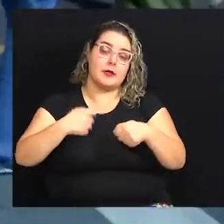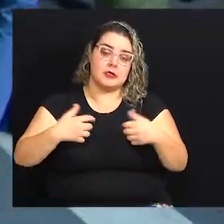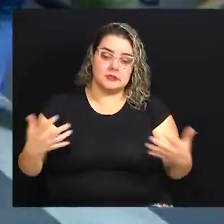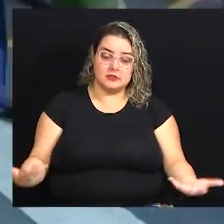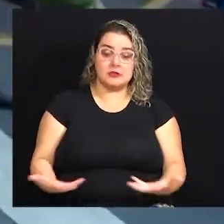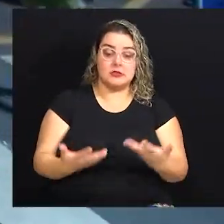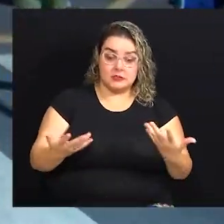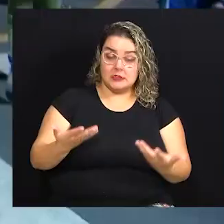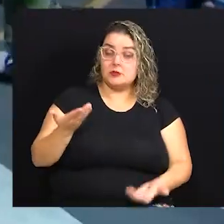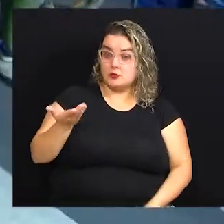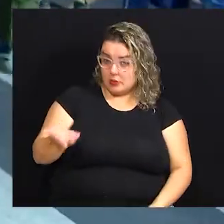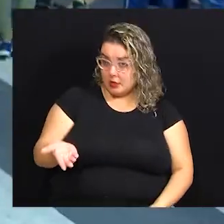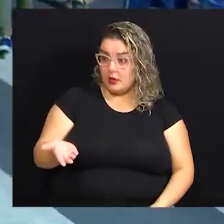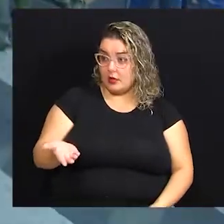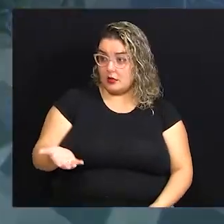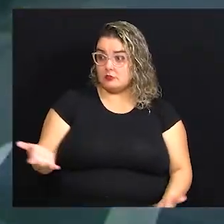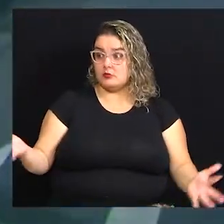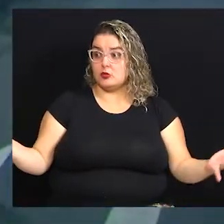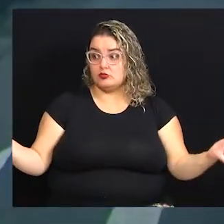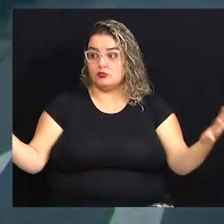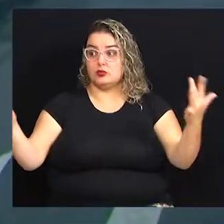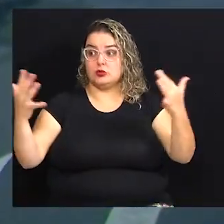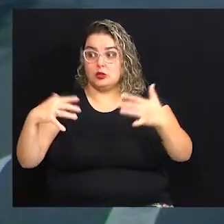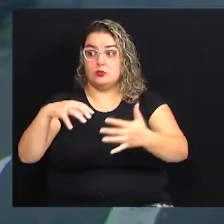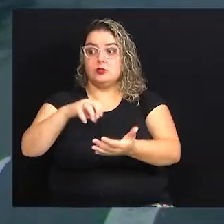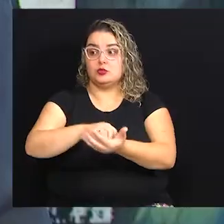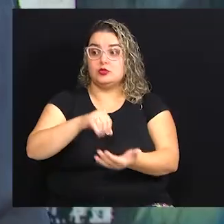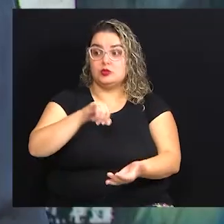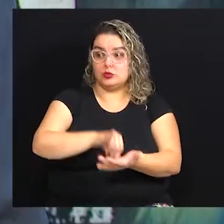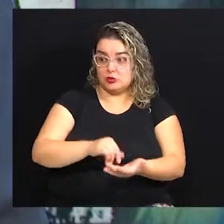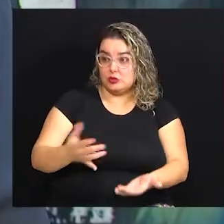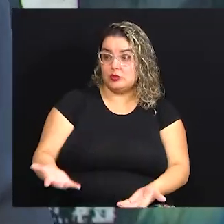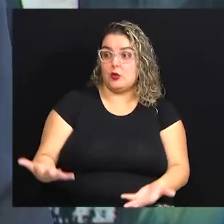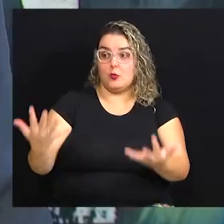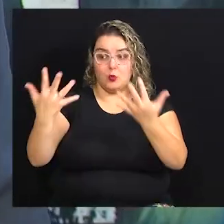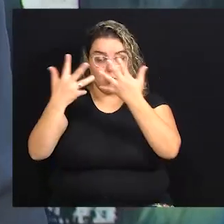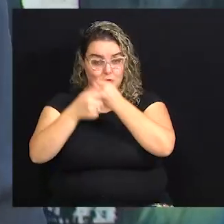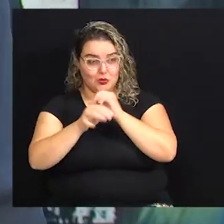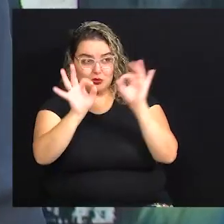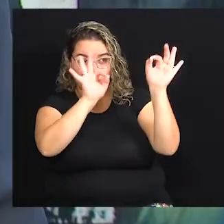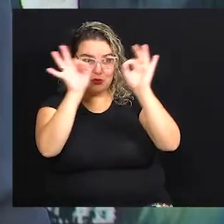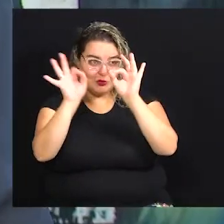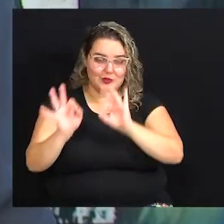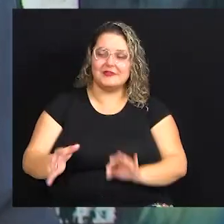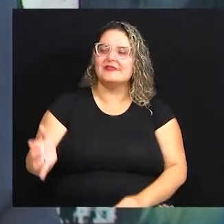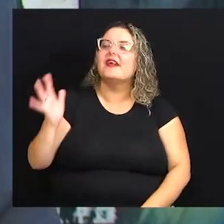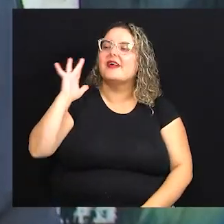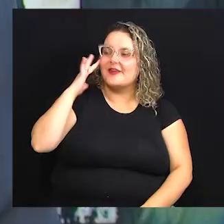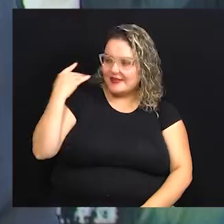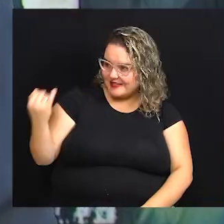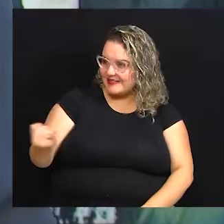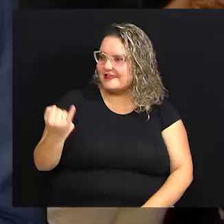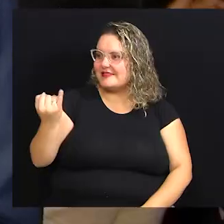desse incentivo, né, de trazer as pessoas para o centro, um centro bonito, enfeitado, eu acho